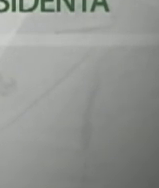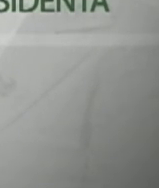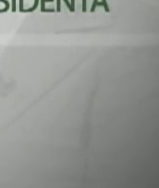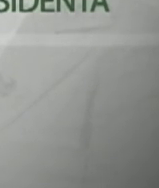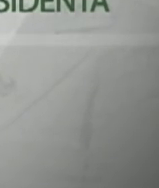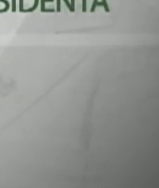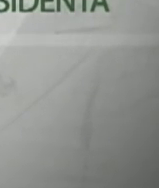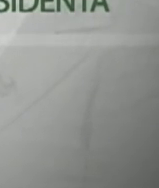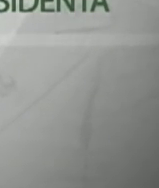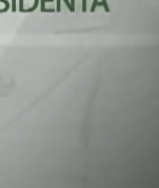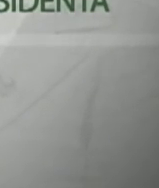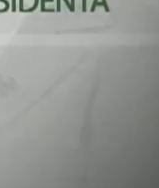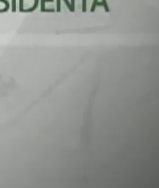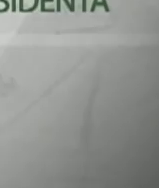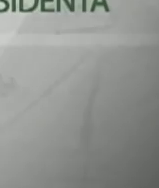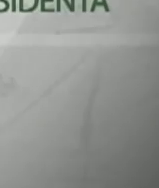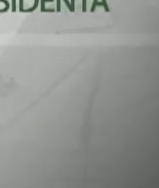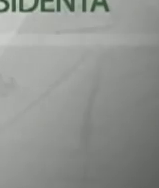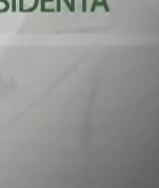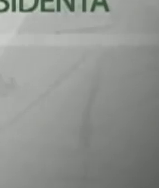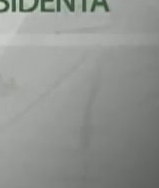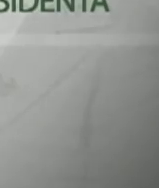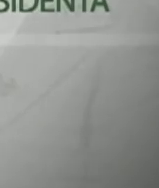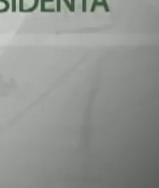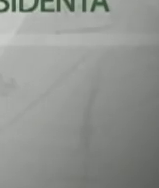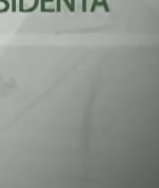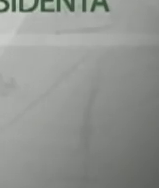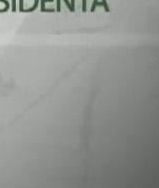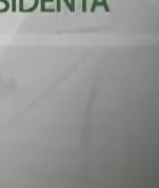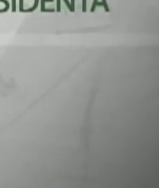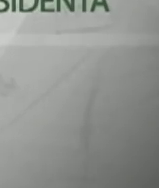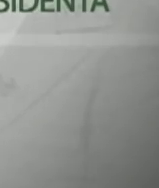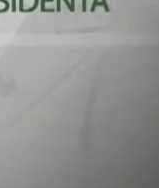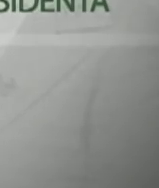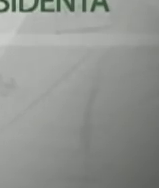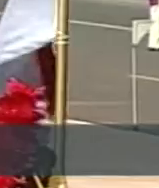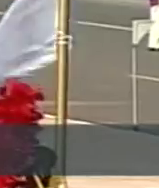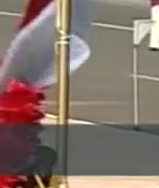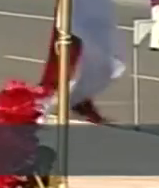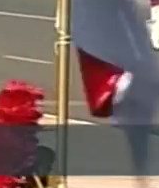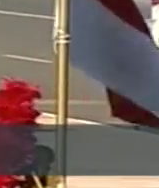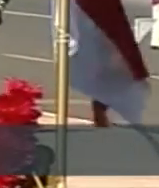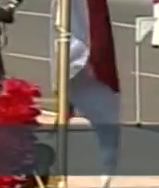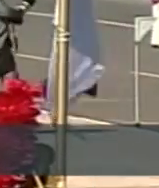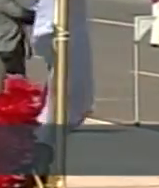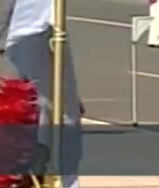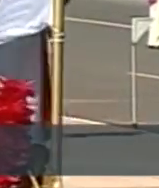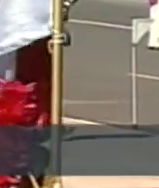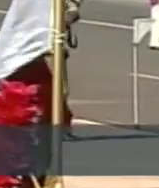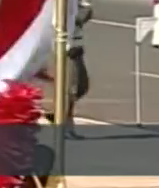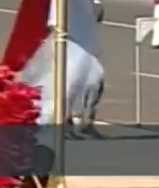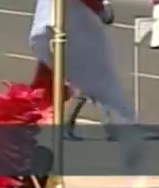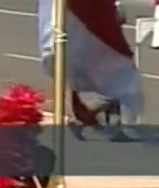da Comenda da Ordem do Mérito Militar no Quartel-General do Exército.